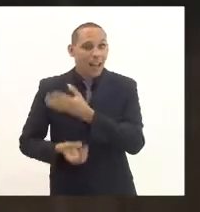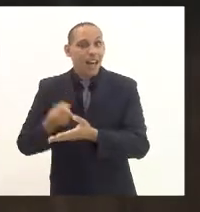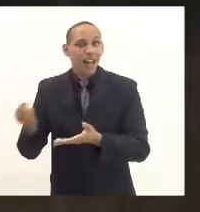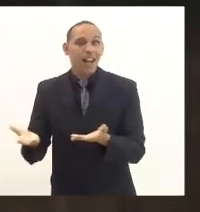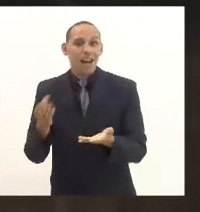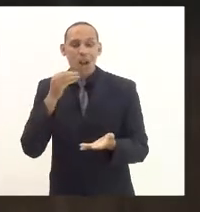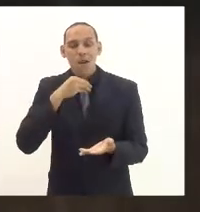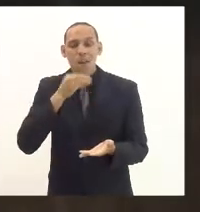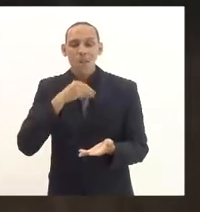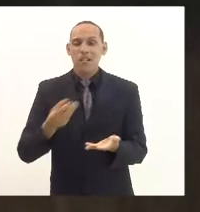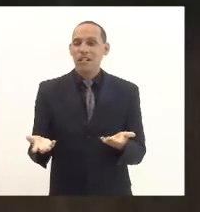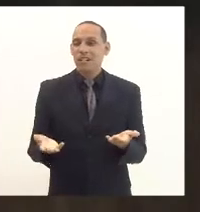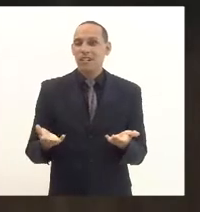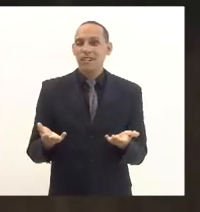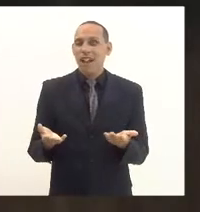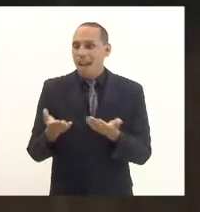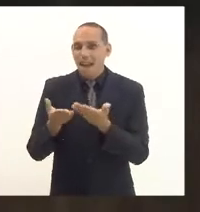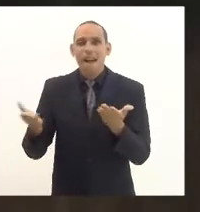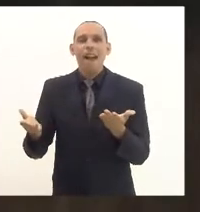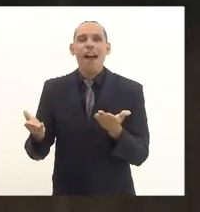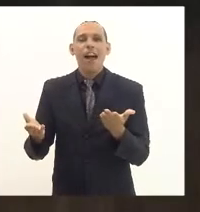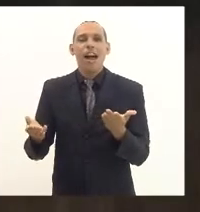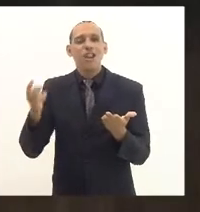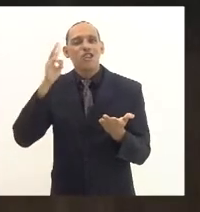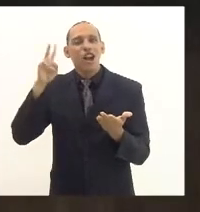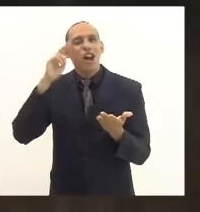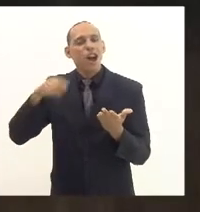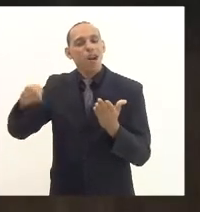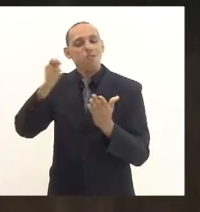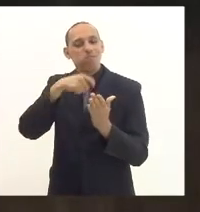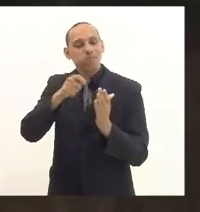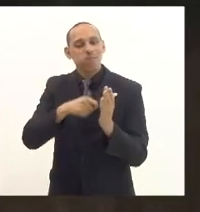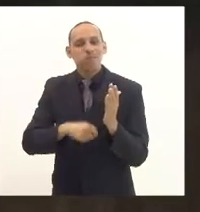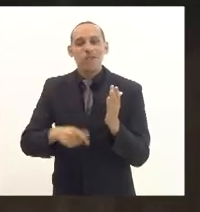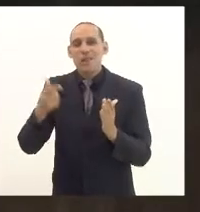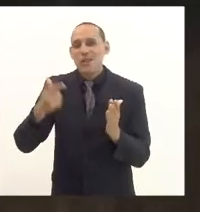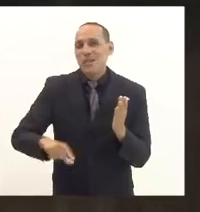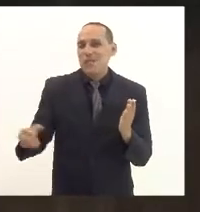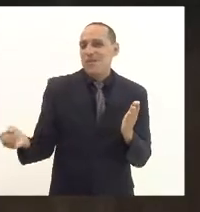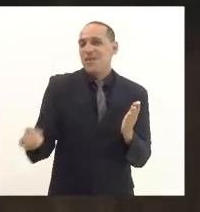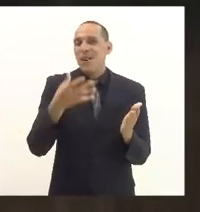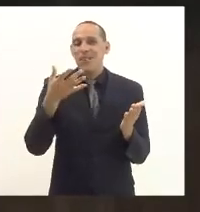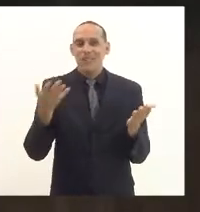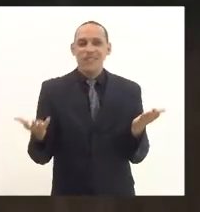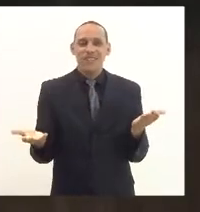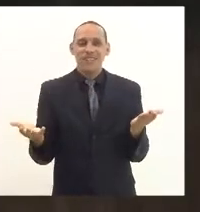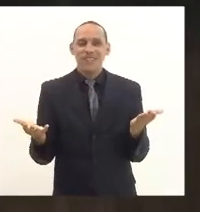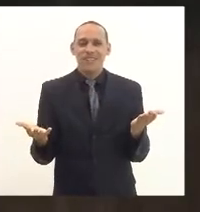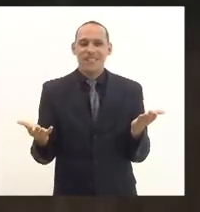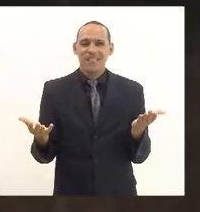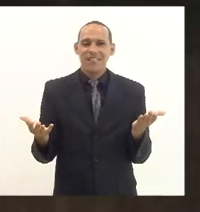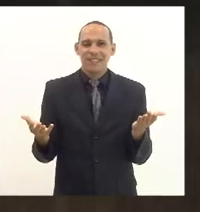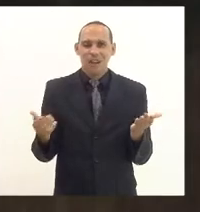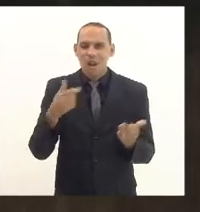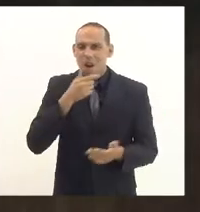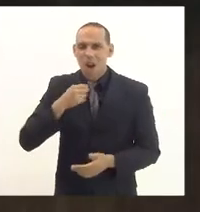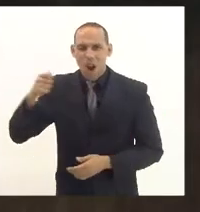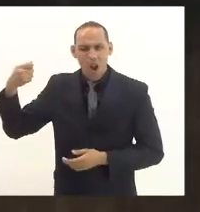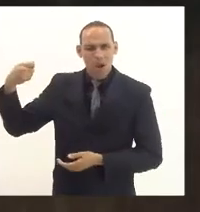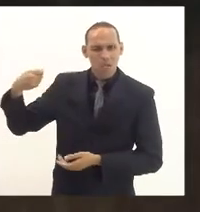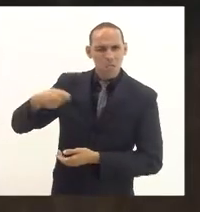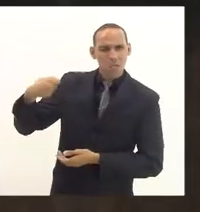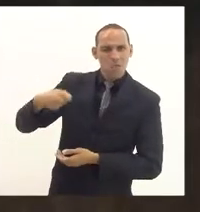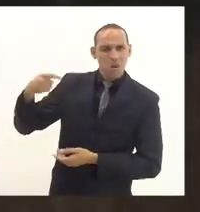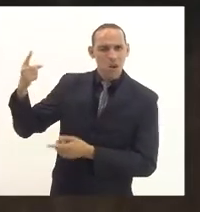a oportunidade de reescrever sua história ou de escrever uma nova história longe do agressor, longe